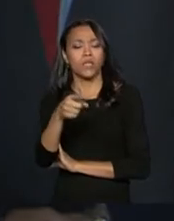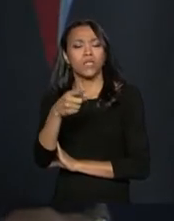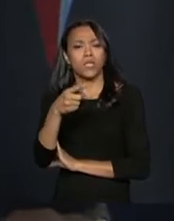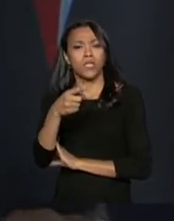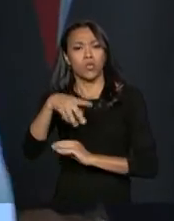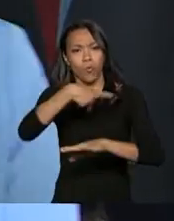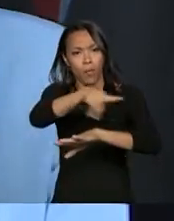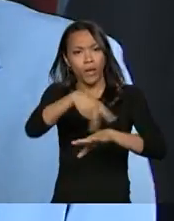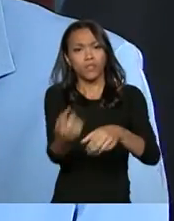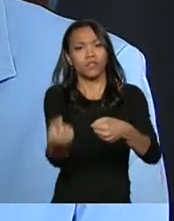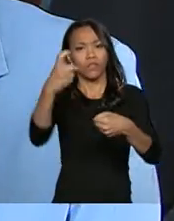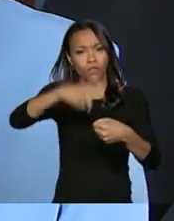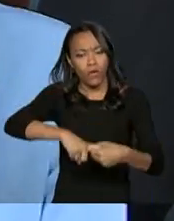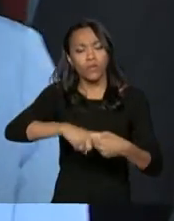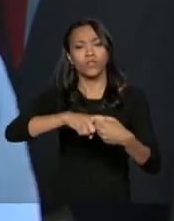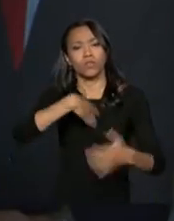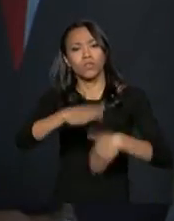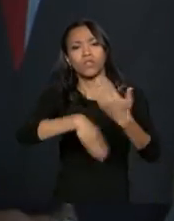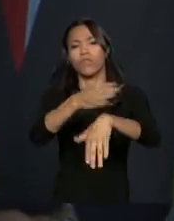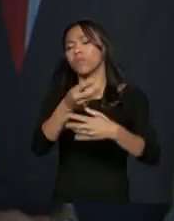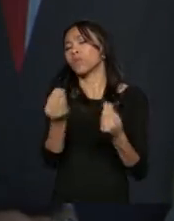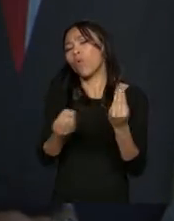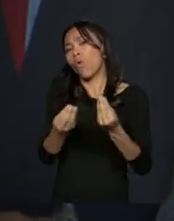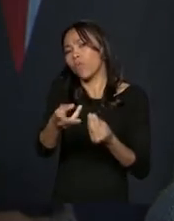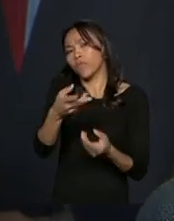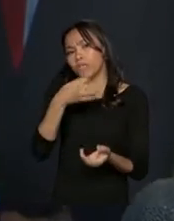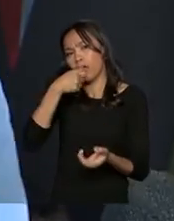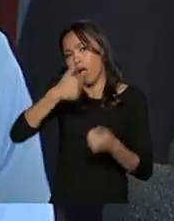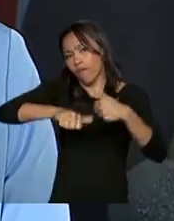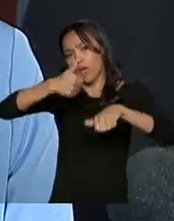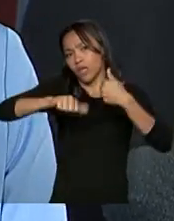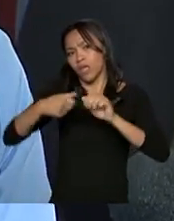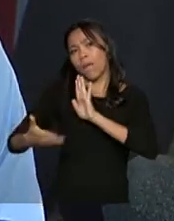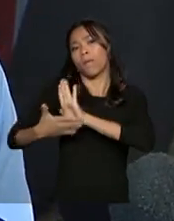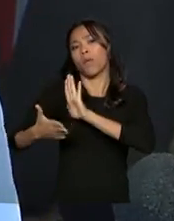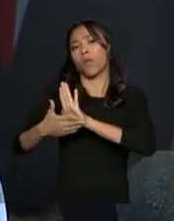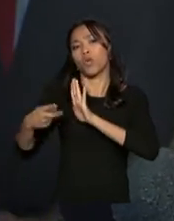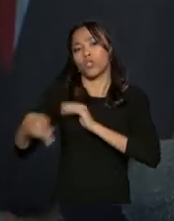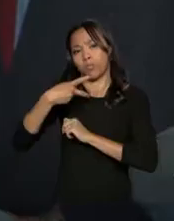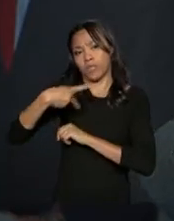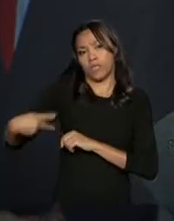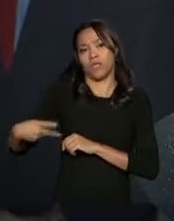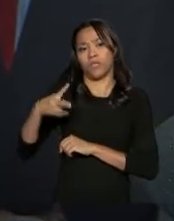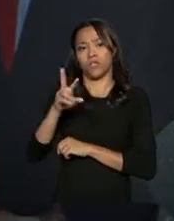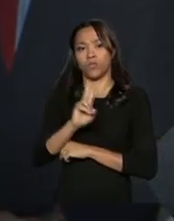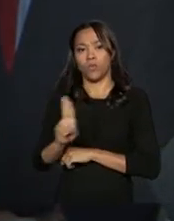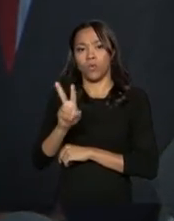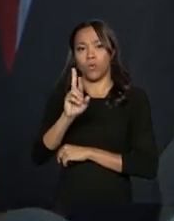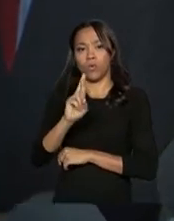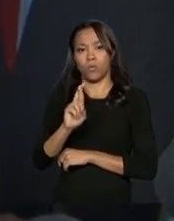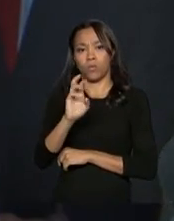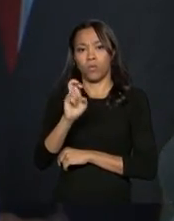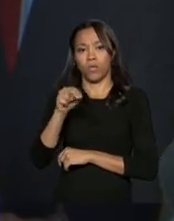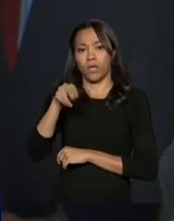país retomar o crescimento. Como é que a senhora vê essa proposta? Muitas das propostas do presidente Renan coincidem